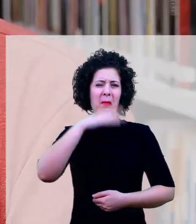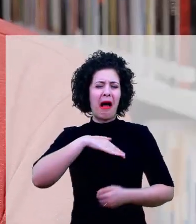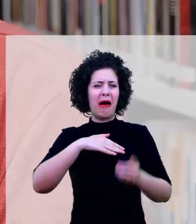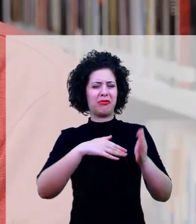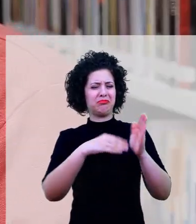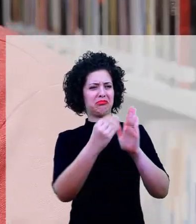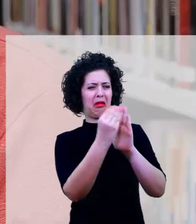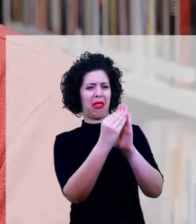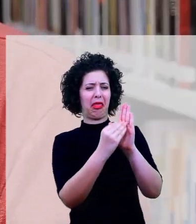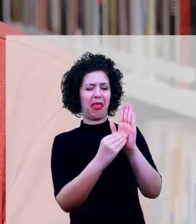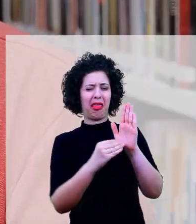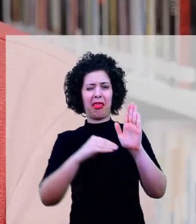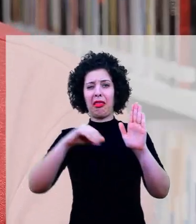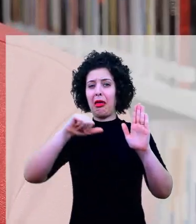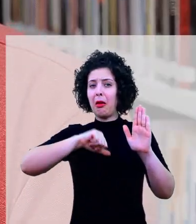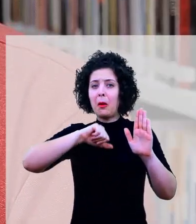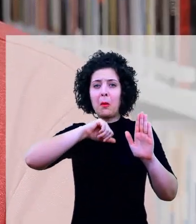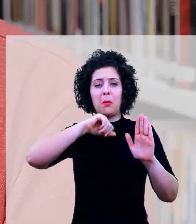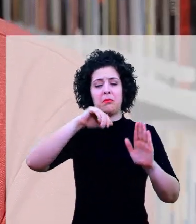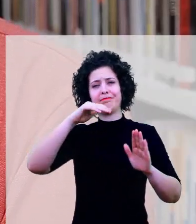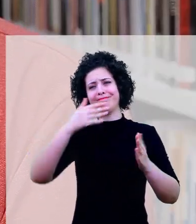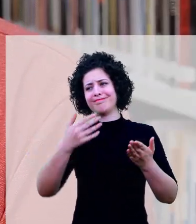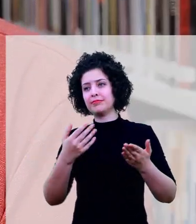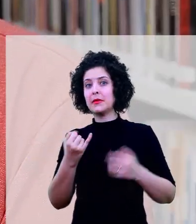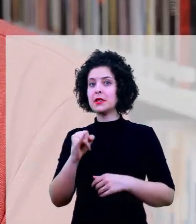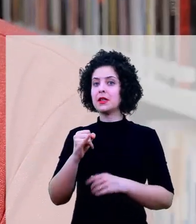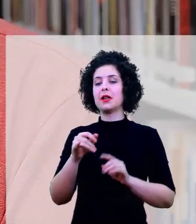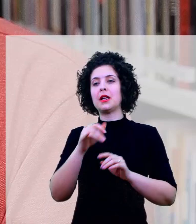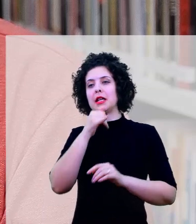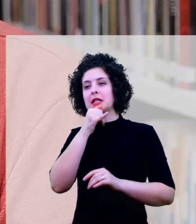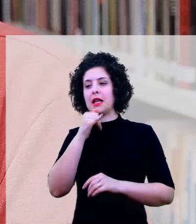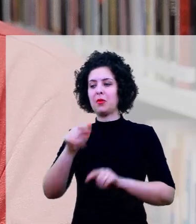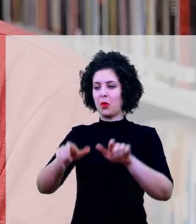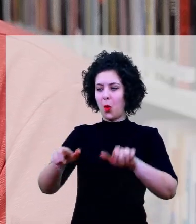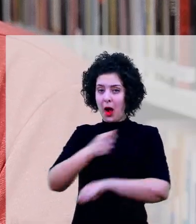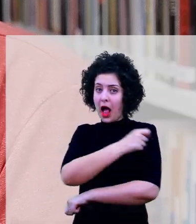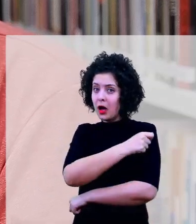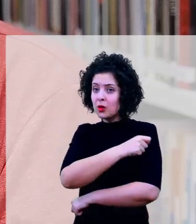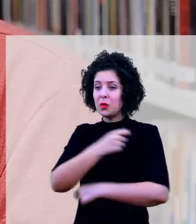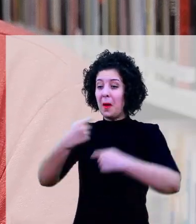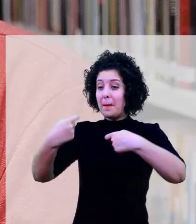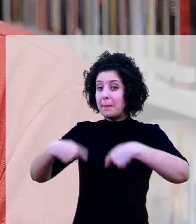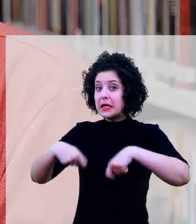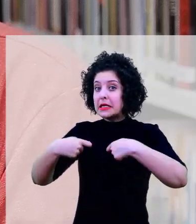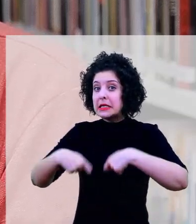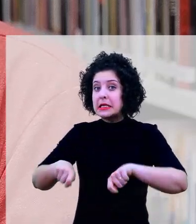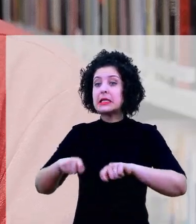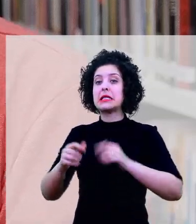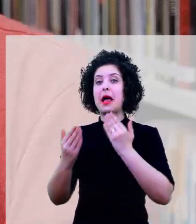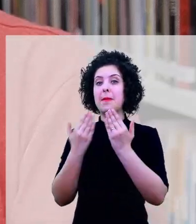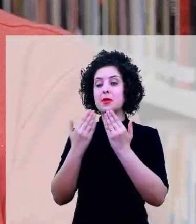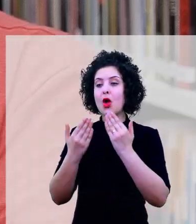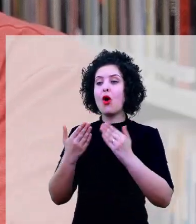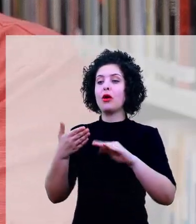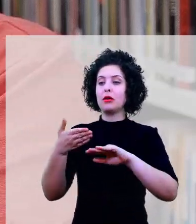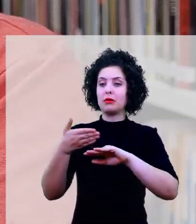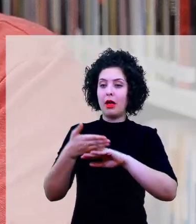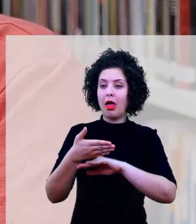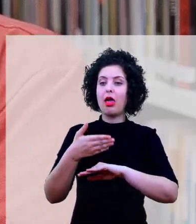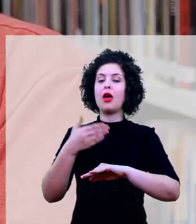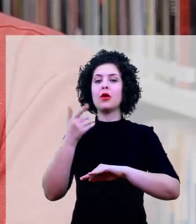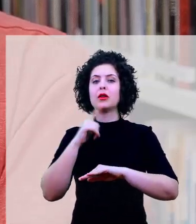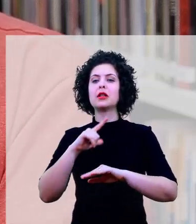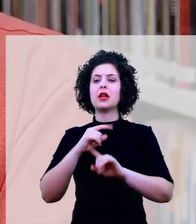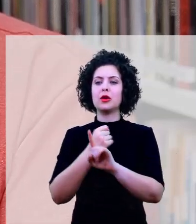me perguntar se é necessário que os estudantes que necessitem tenham assistência psicológica, tenham